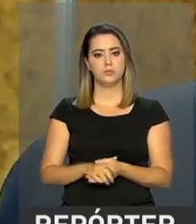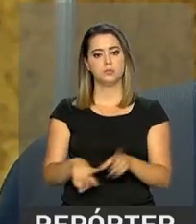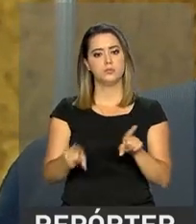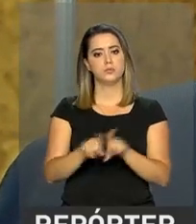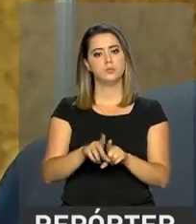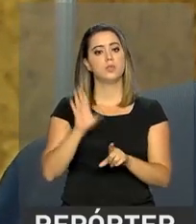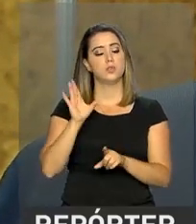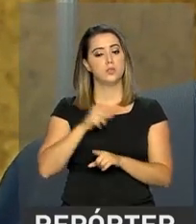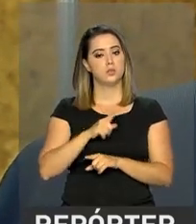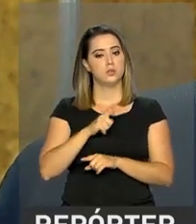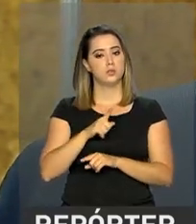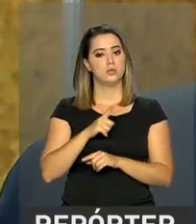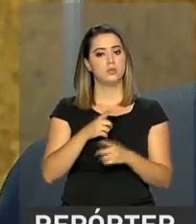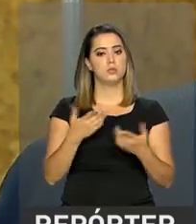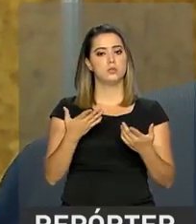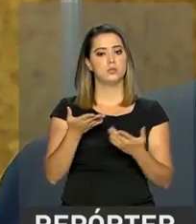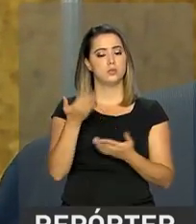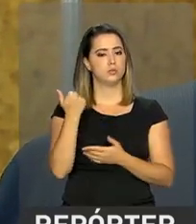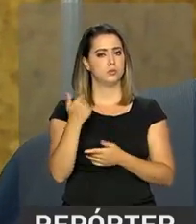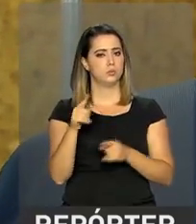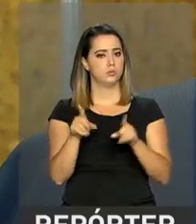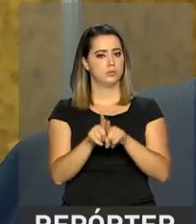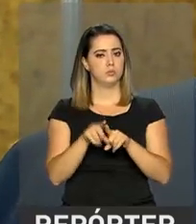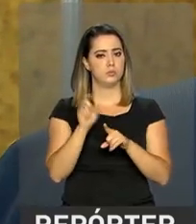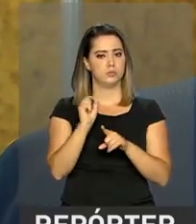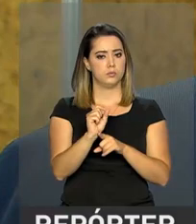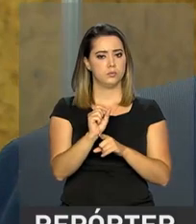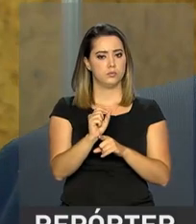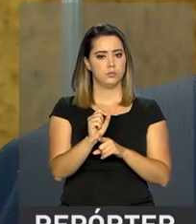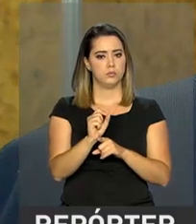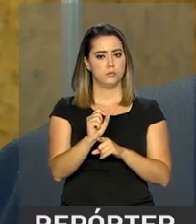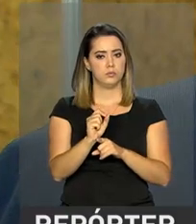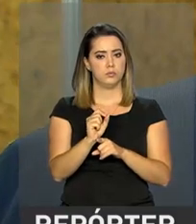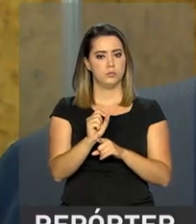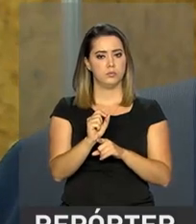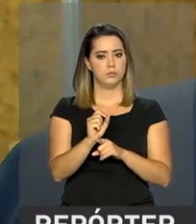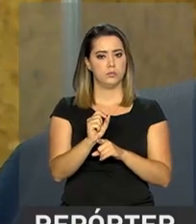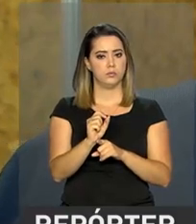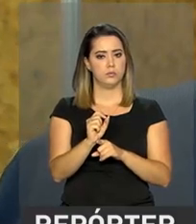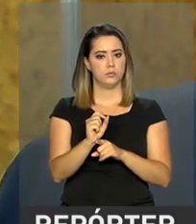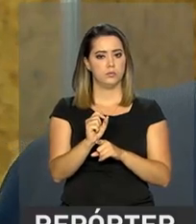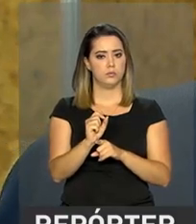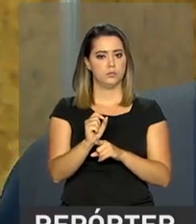2018, né, já teve lugar a parte de